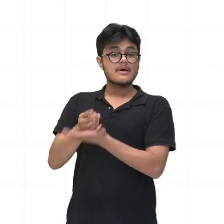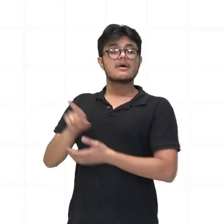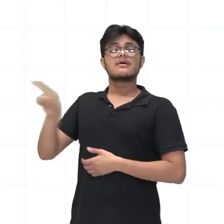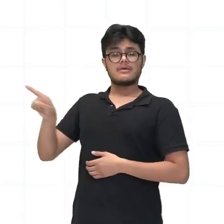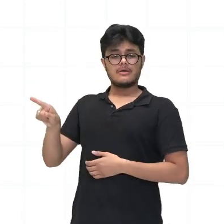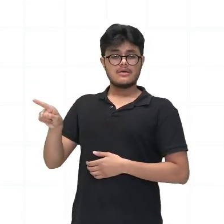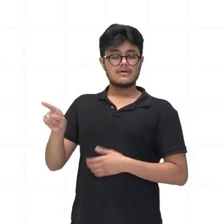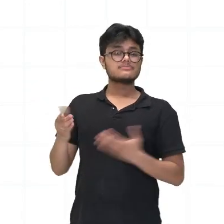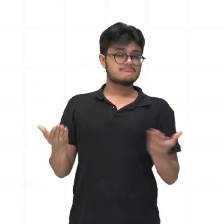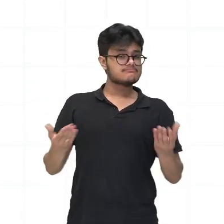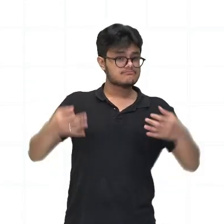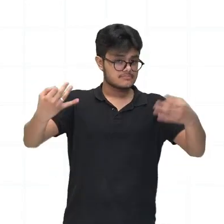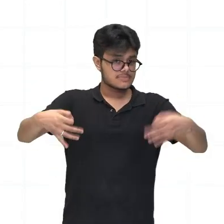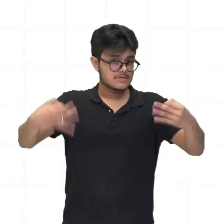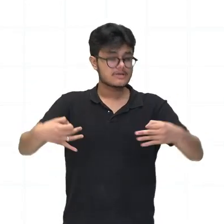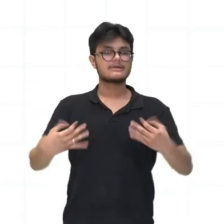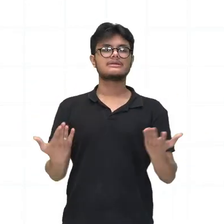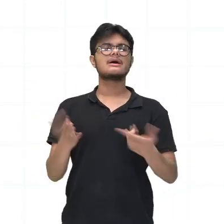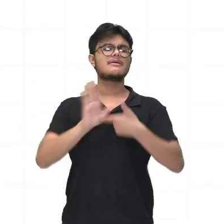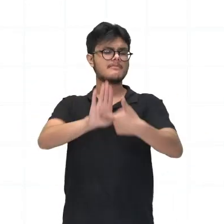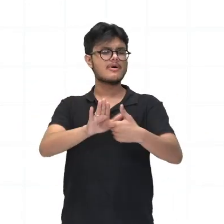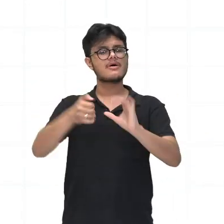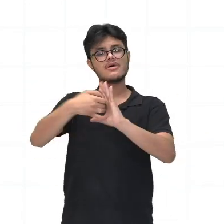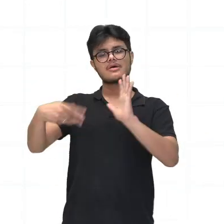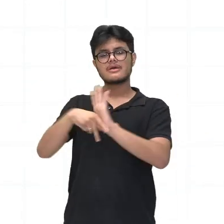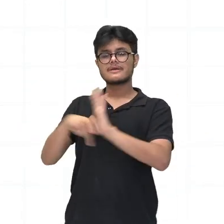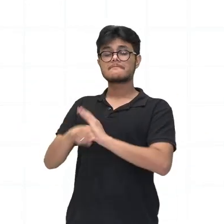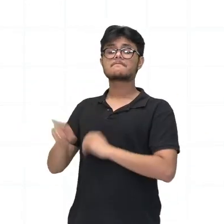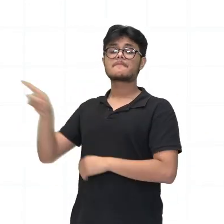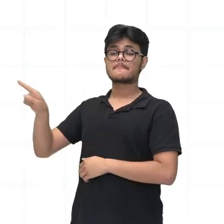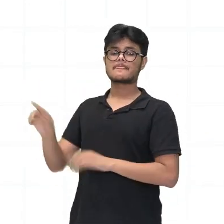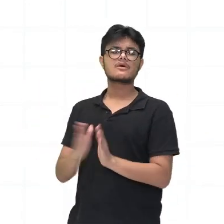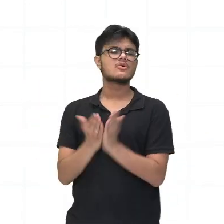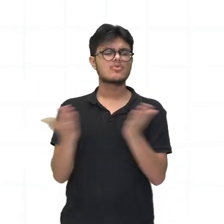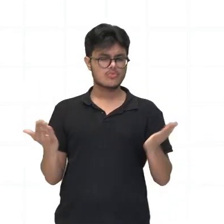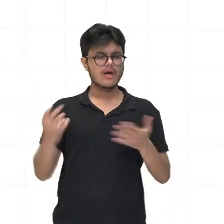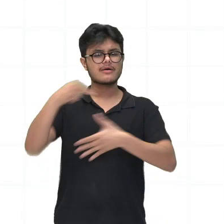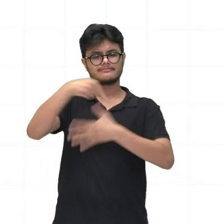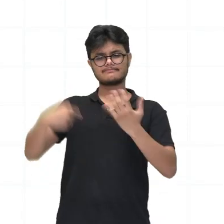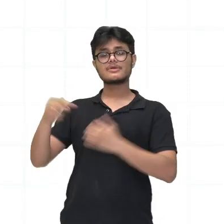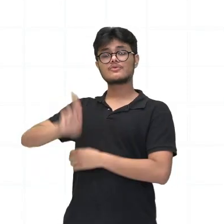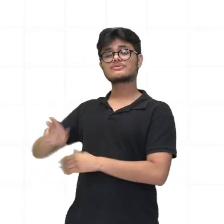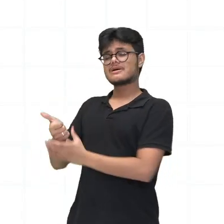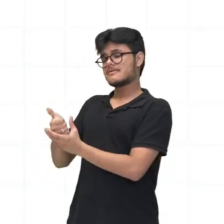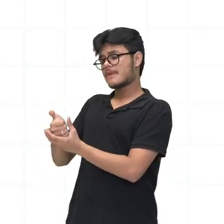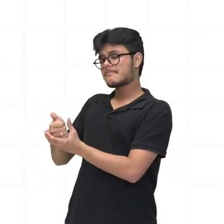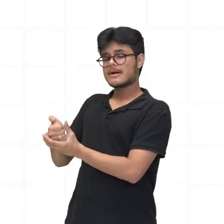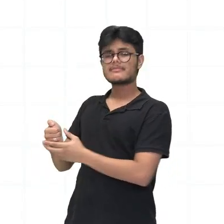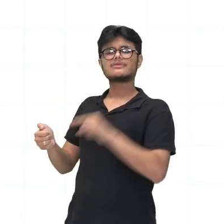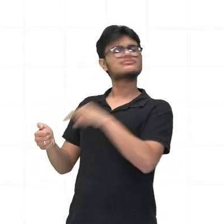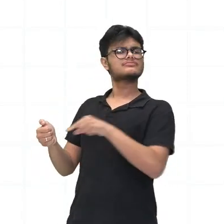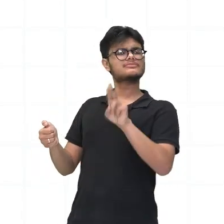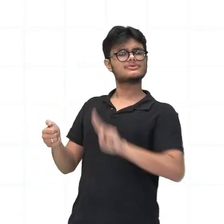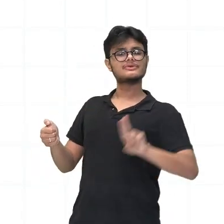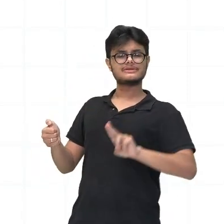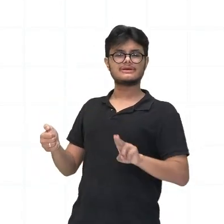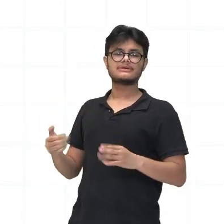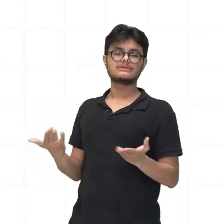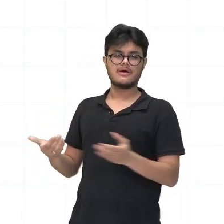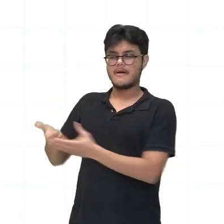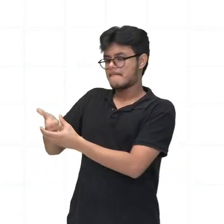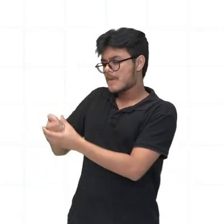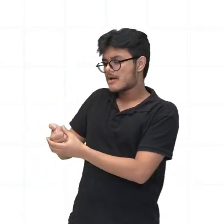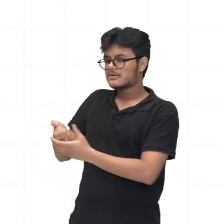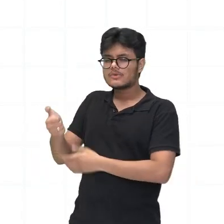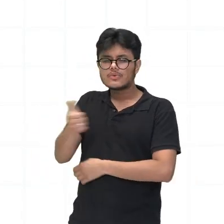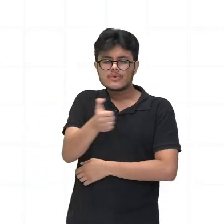construção, justamente para demonstrar as ações com as quais utilizamos o isqueiro, né? Você risca o isqueiro para enxergar